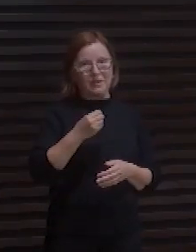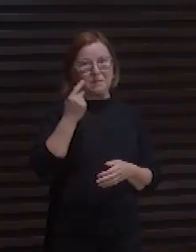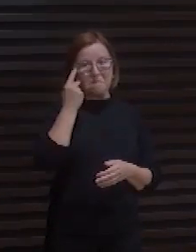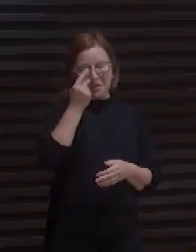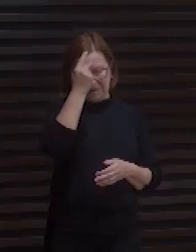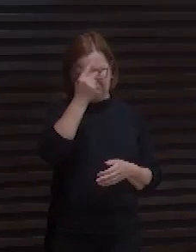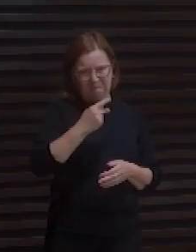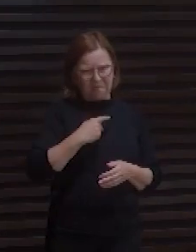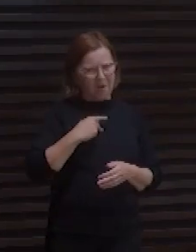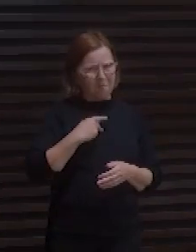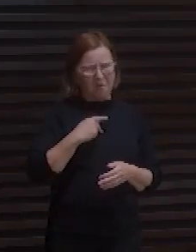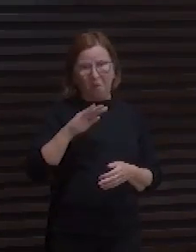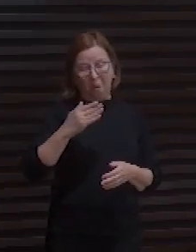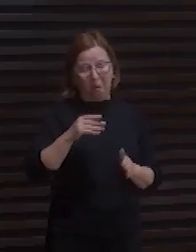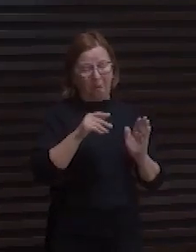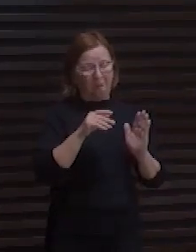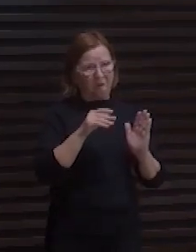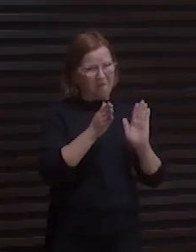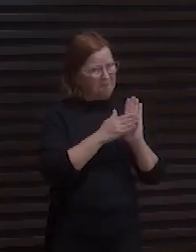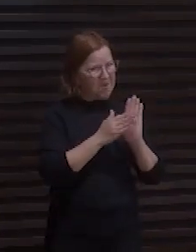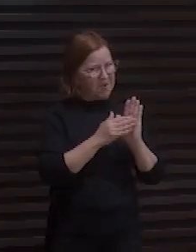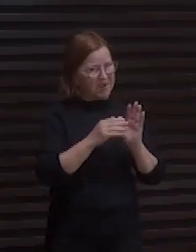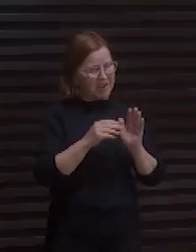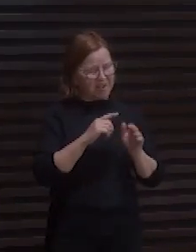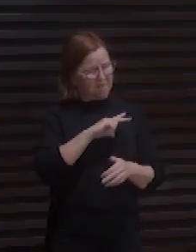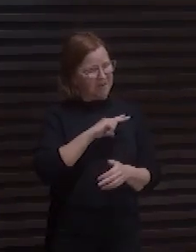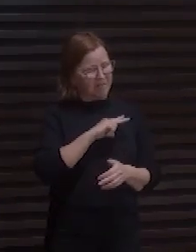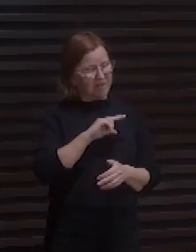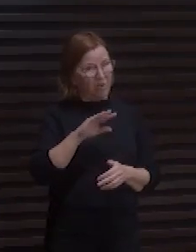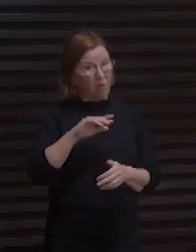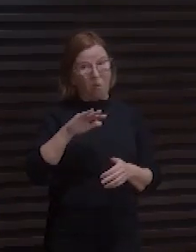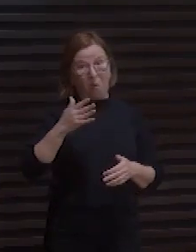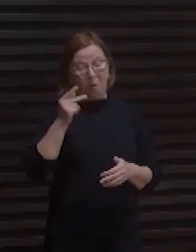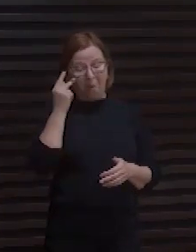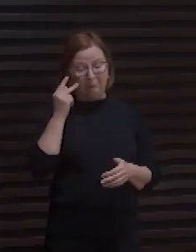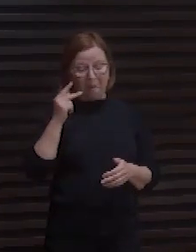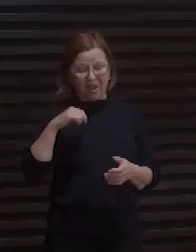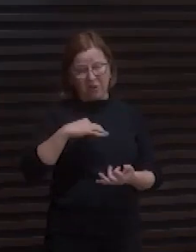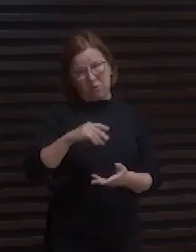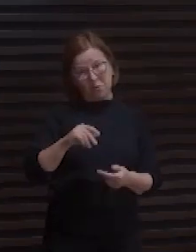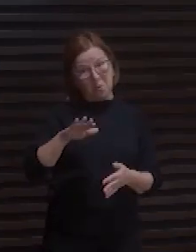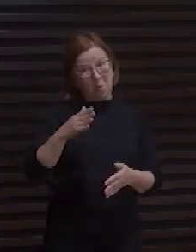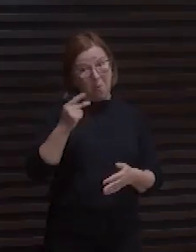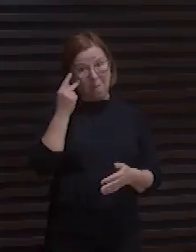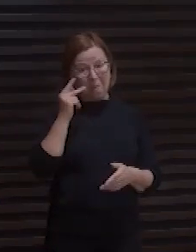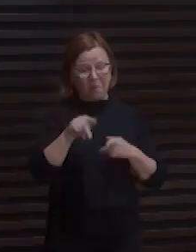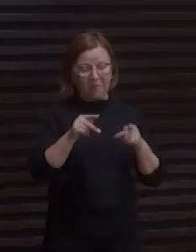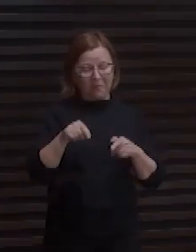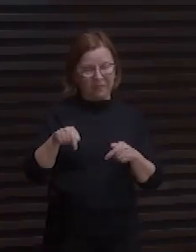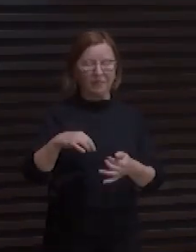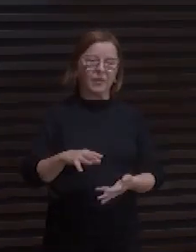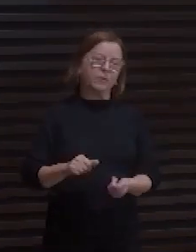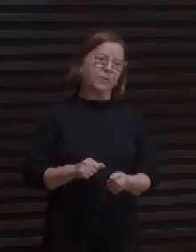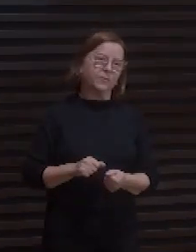projetos pessoais, ou para o presente mundo, ou para as pessoas deste mundo.